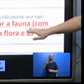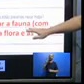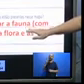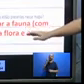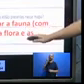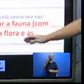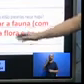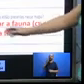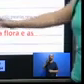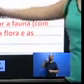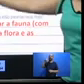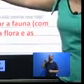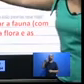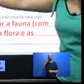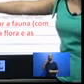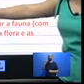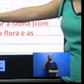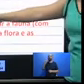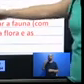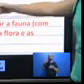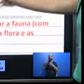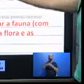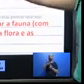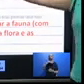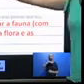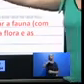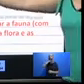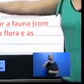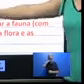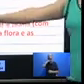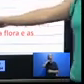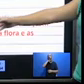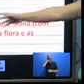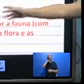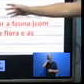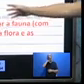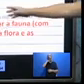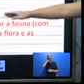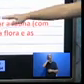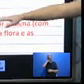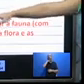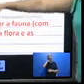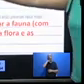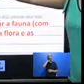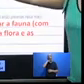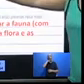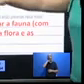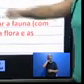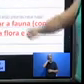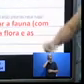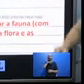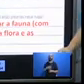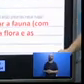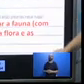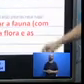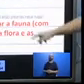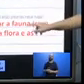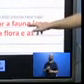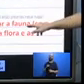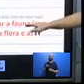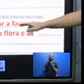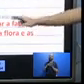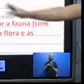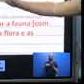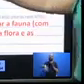pessoal? Fauna é o conjunto de animais de um determinado ecossistema, né? Os animais ali, ó.